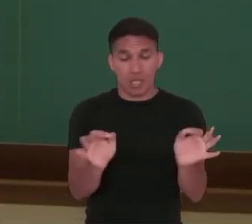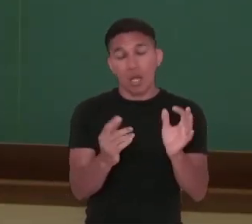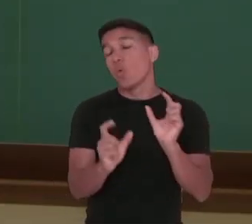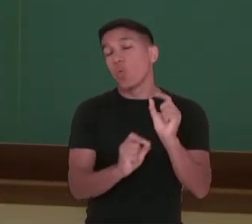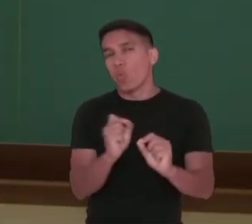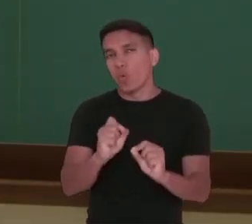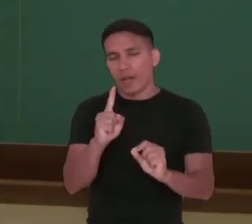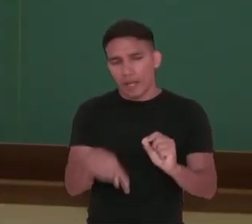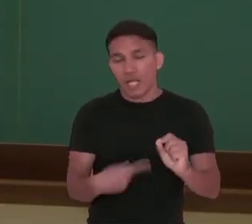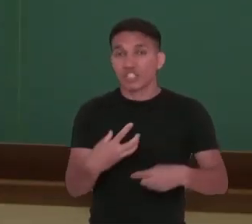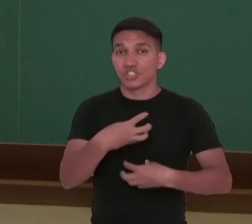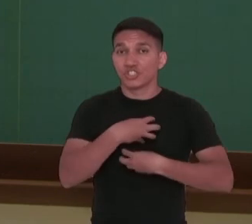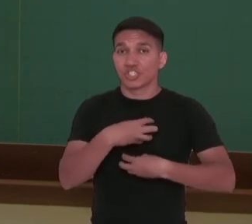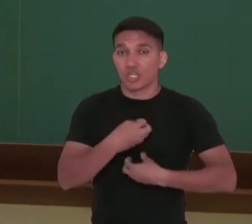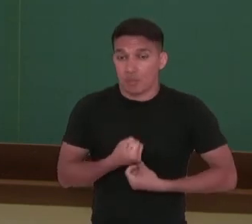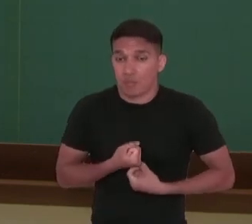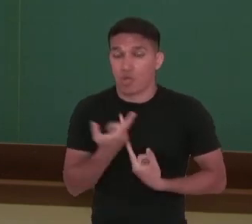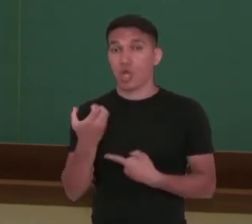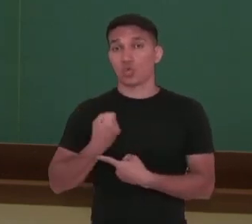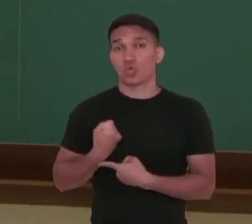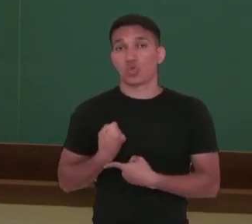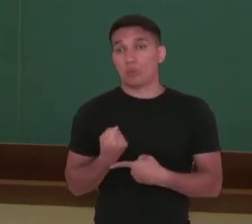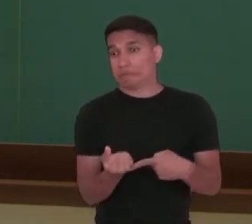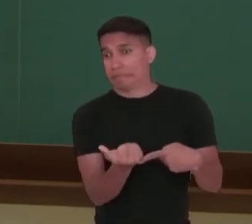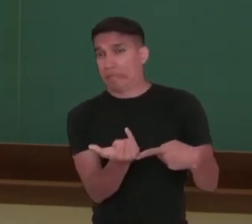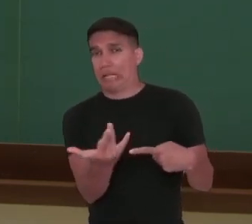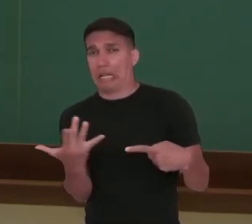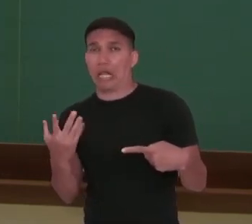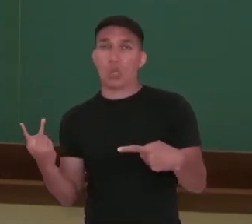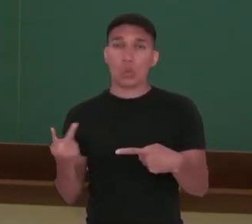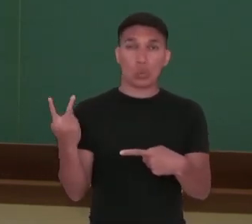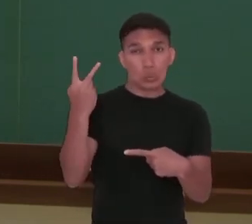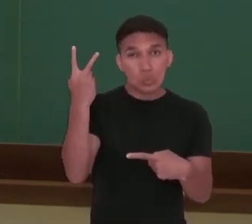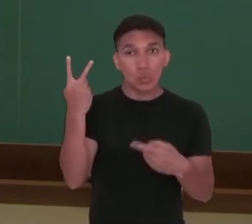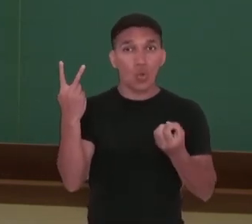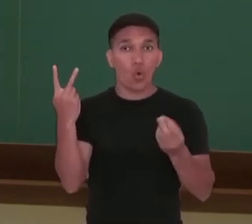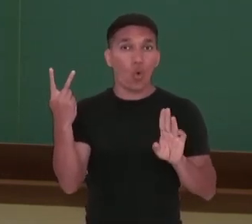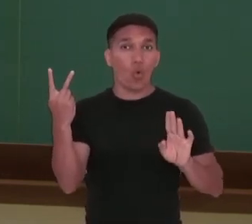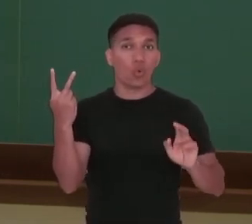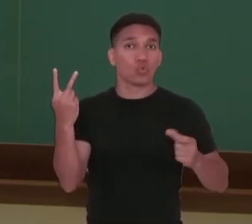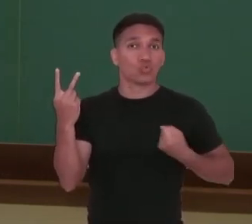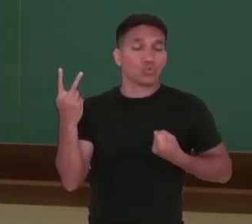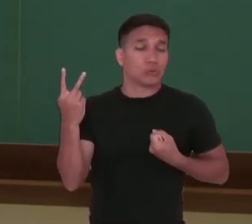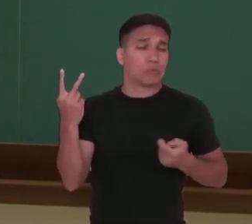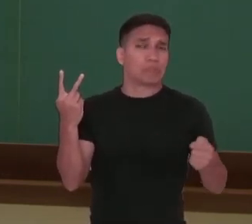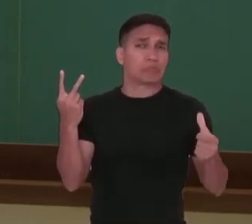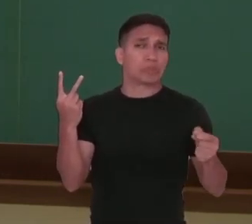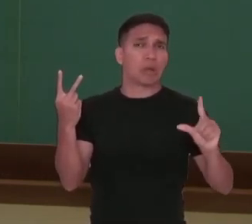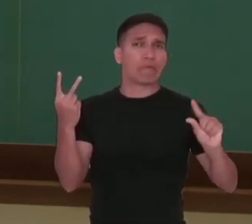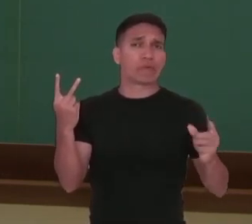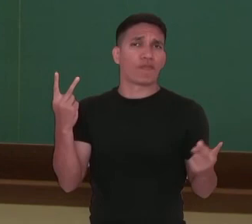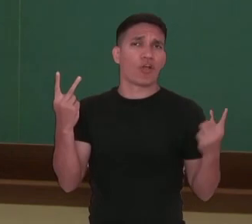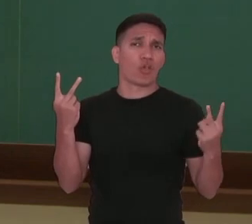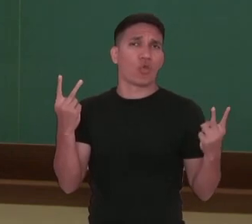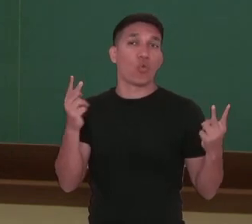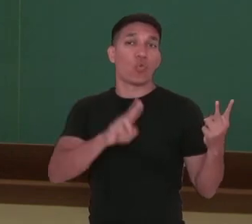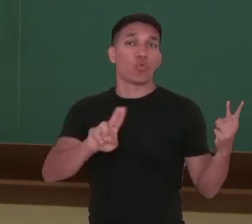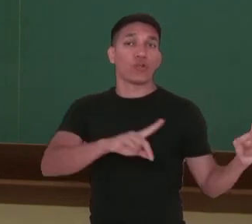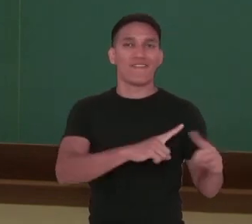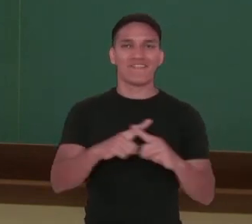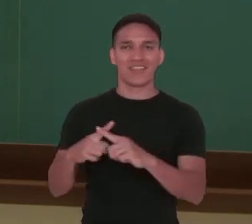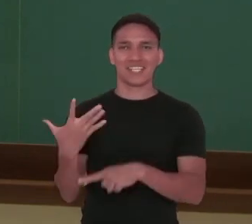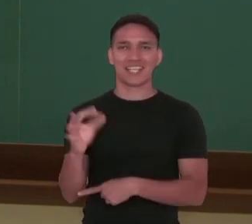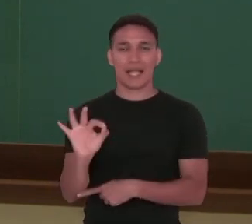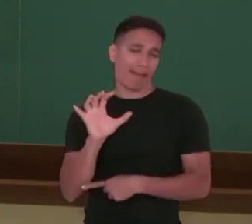uma maneira de você expressar números grandes ou pequenos usando uma potência de base 10. Beleza? Essa é a função